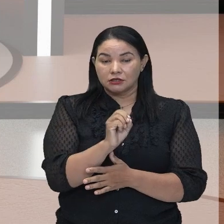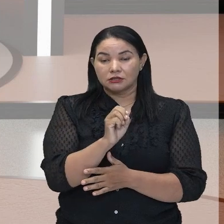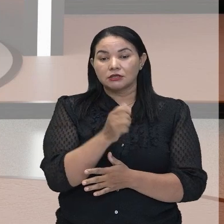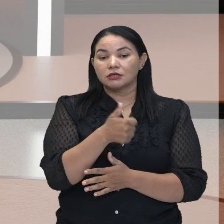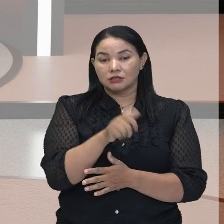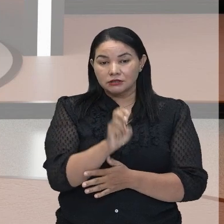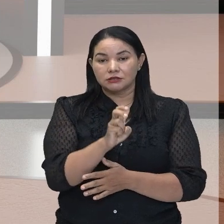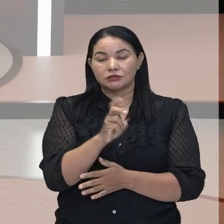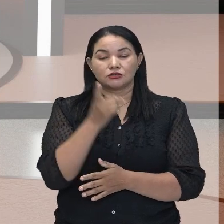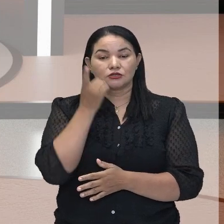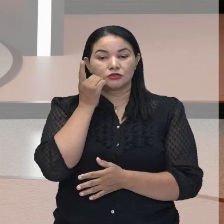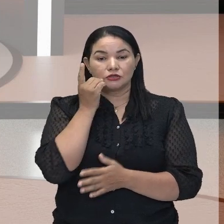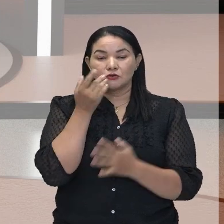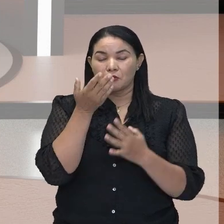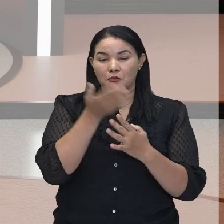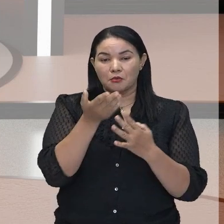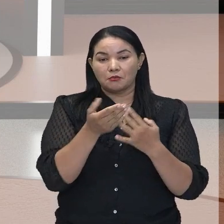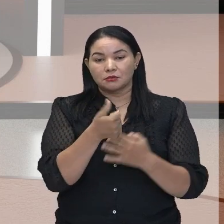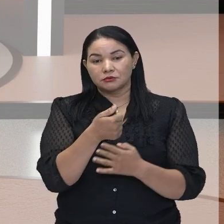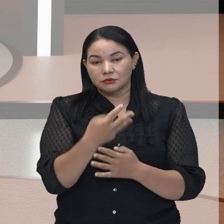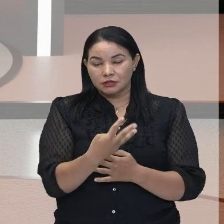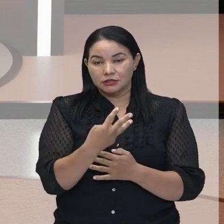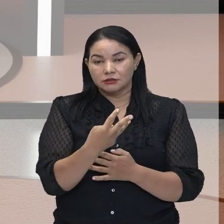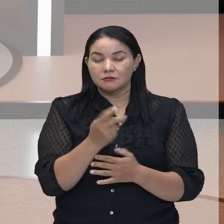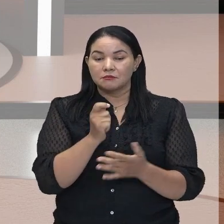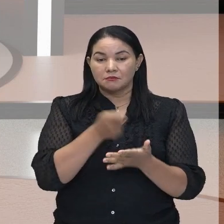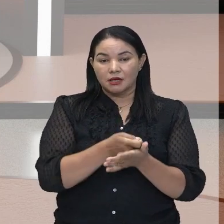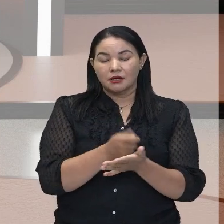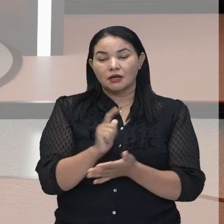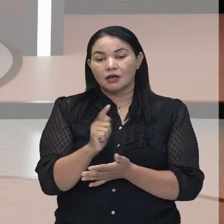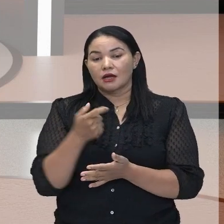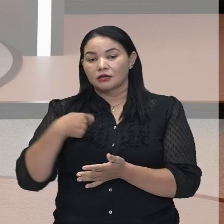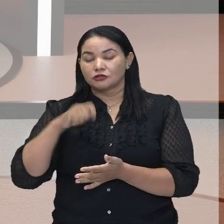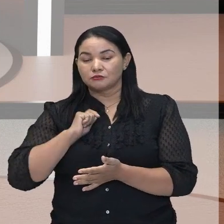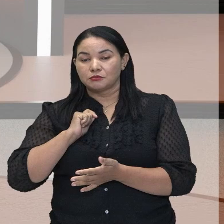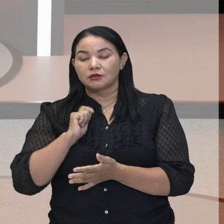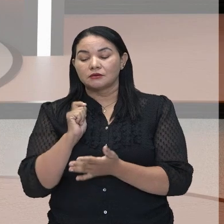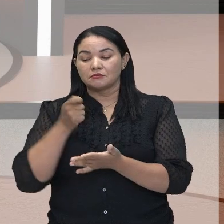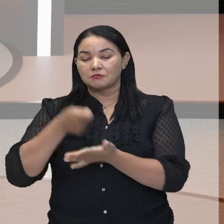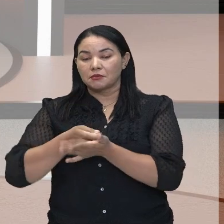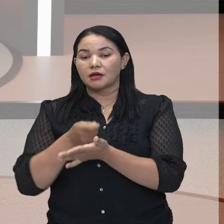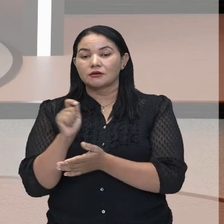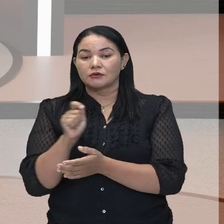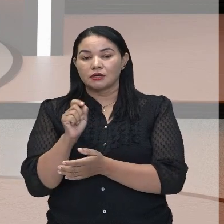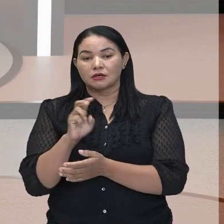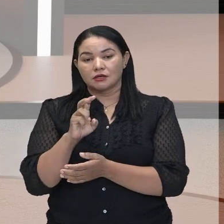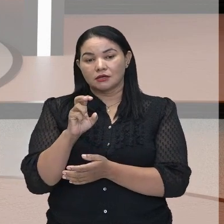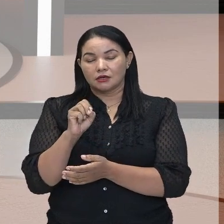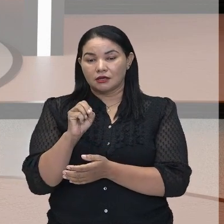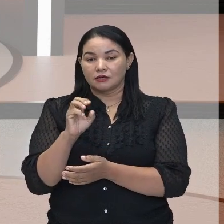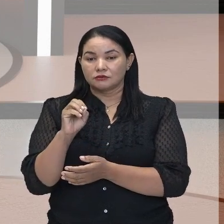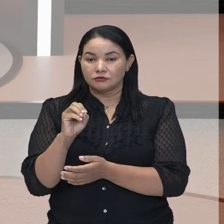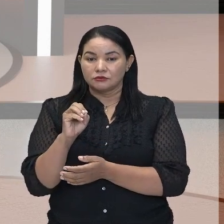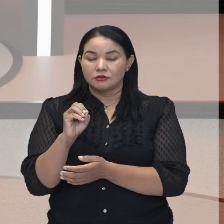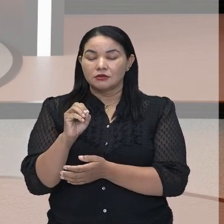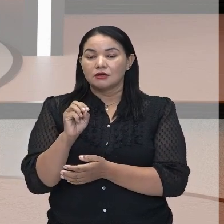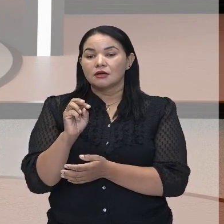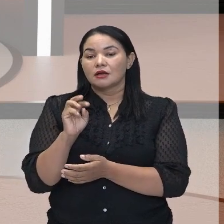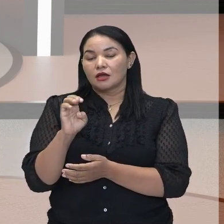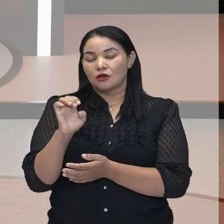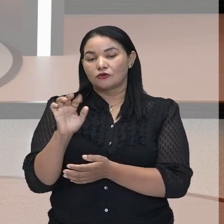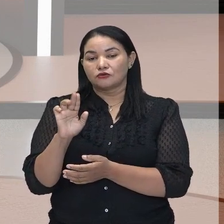13 parcelas quinzenais. Já a Espanha acaba aí pagando 500 euros mensais, tá